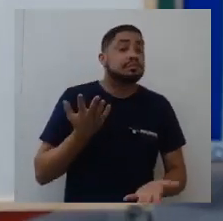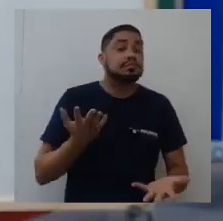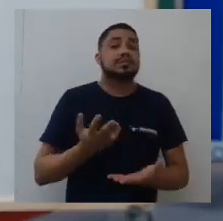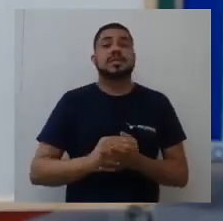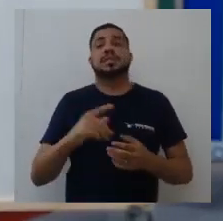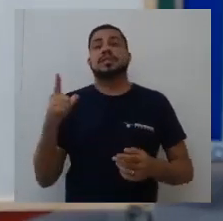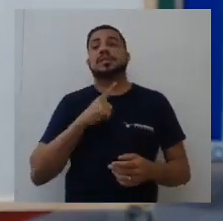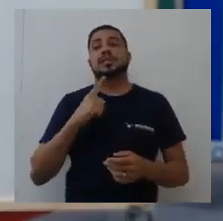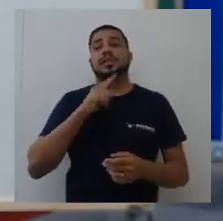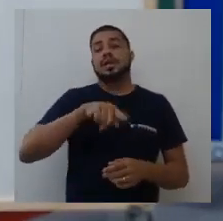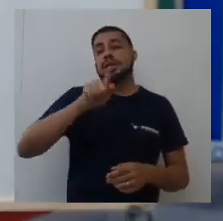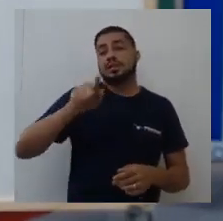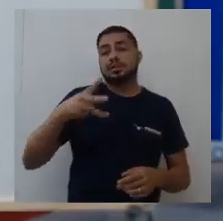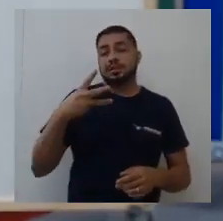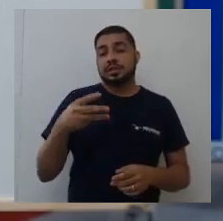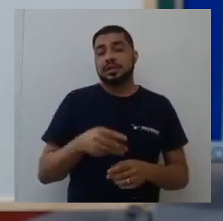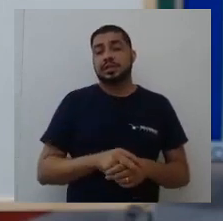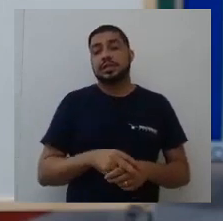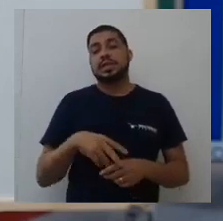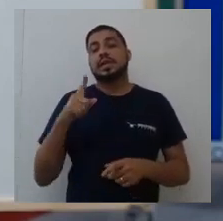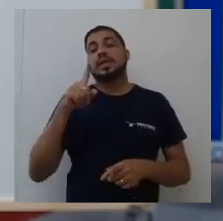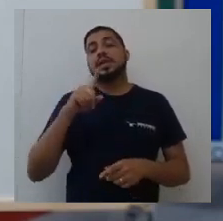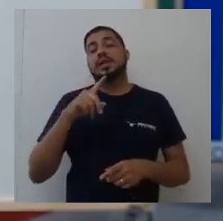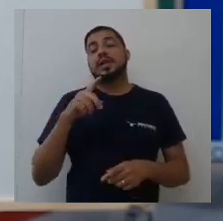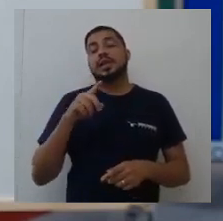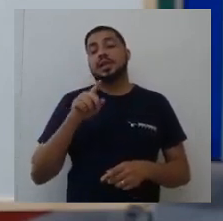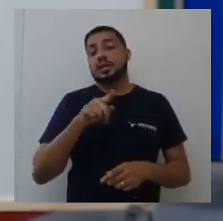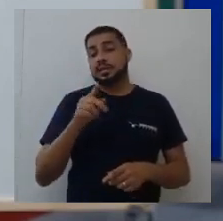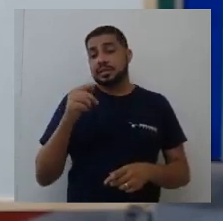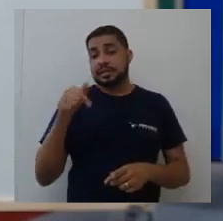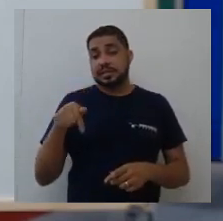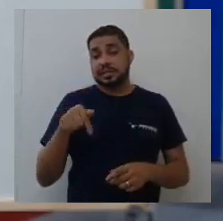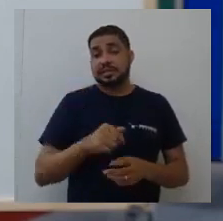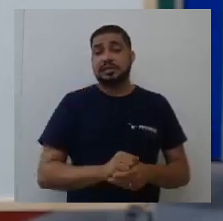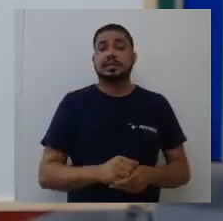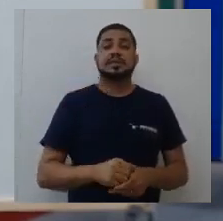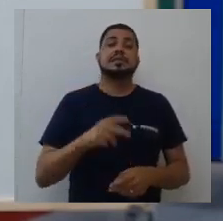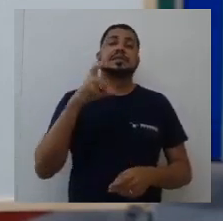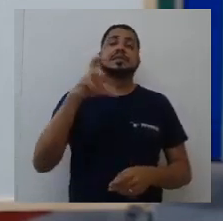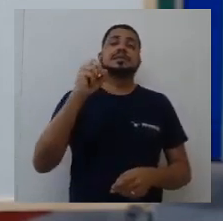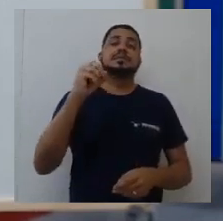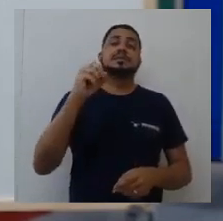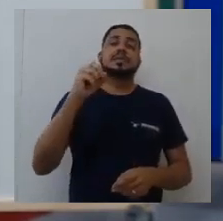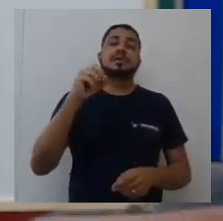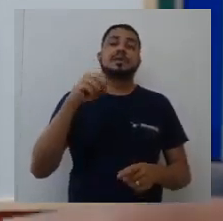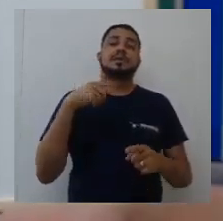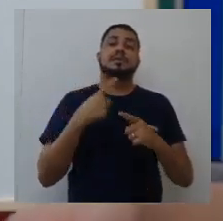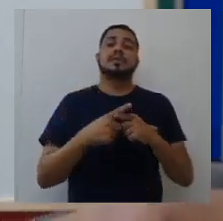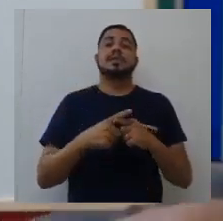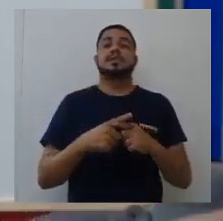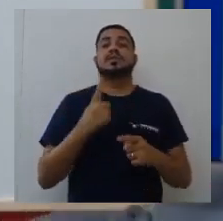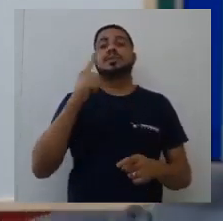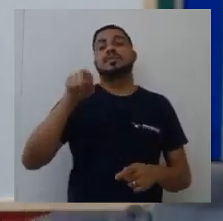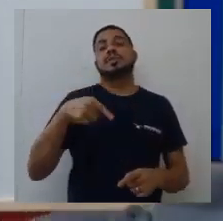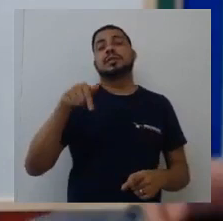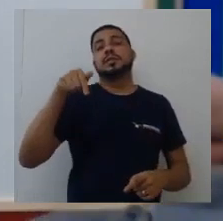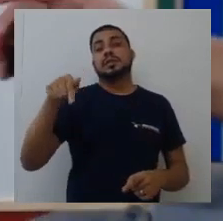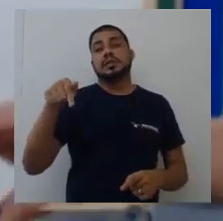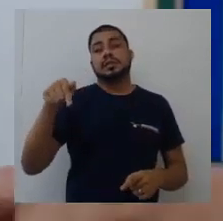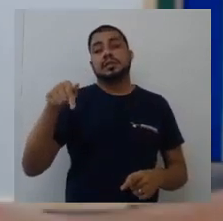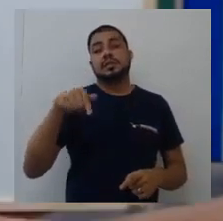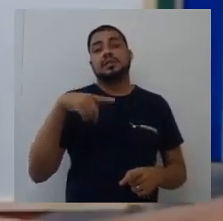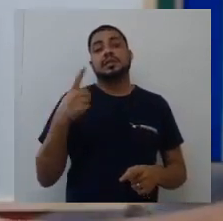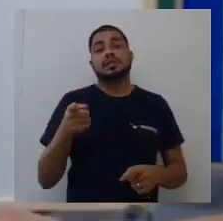que raiz de 3 é 1,7, então a minha altura vai ser 50 vezes 1,7. E dessa